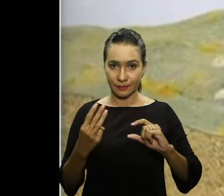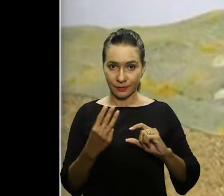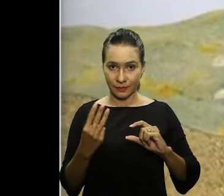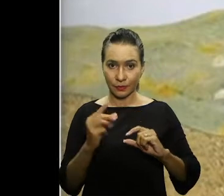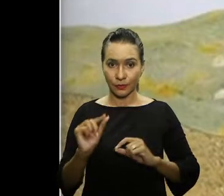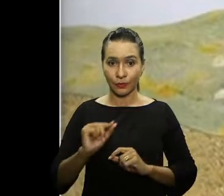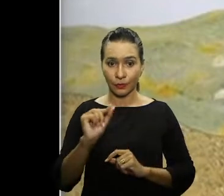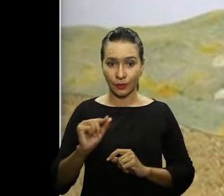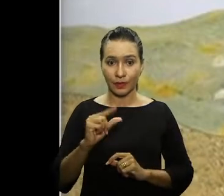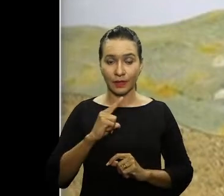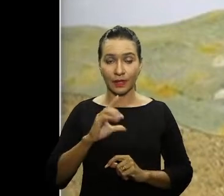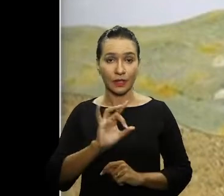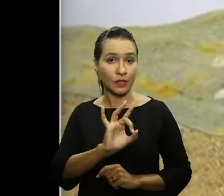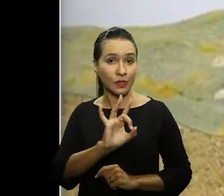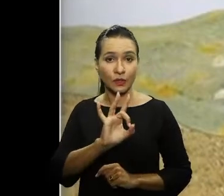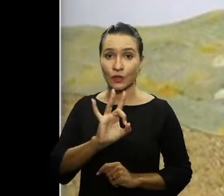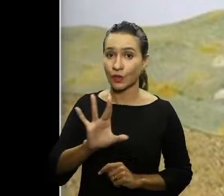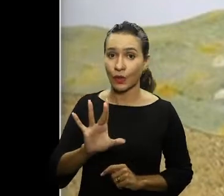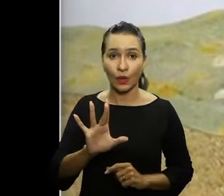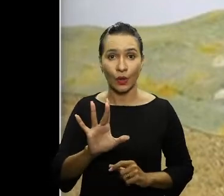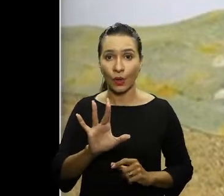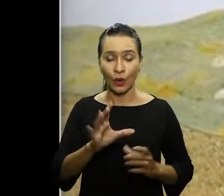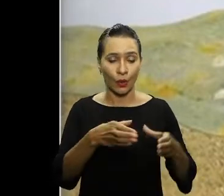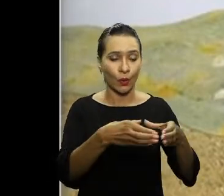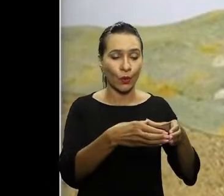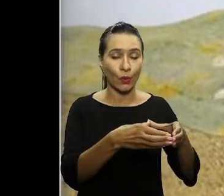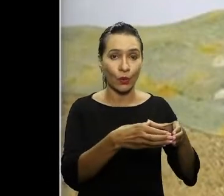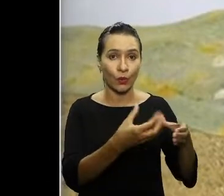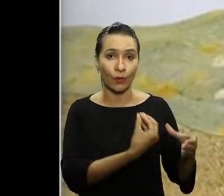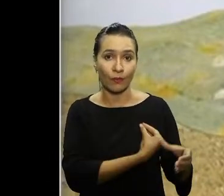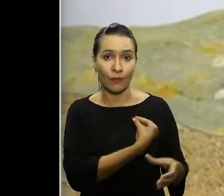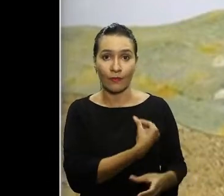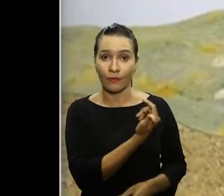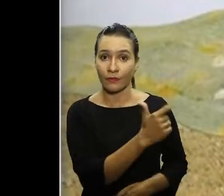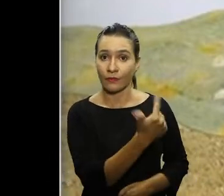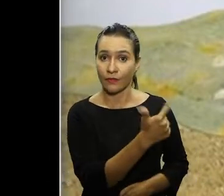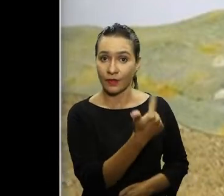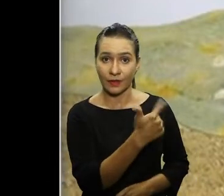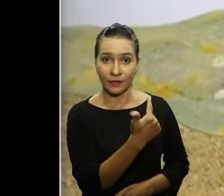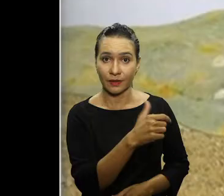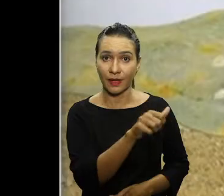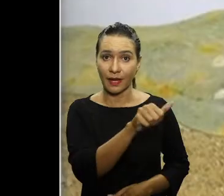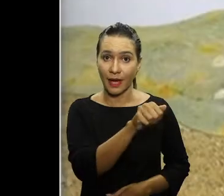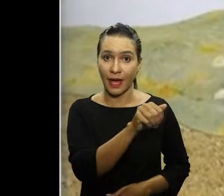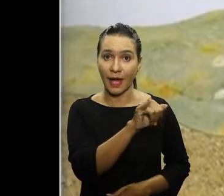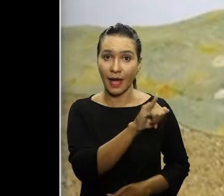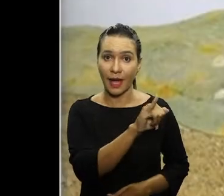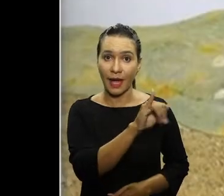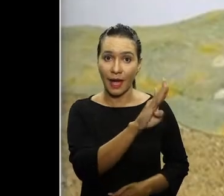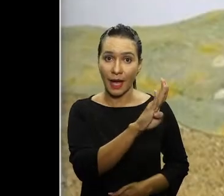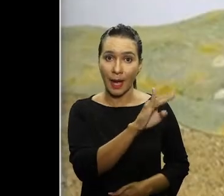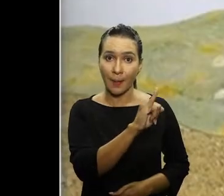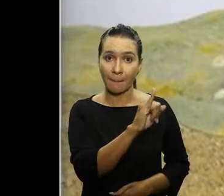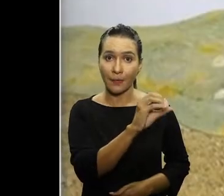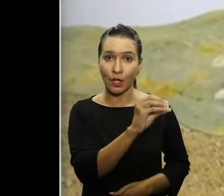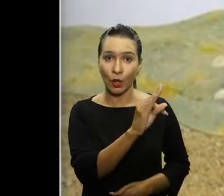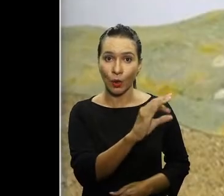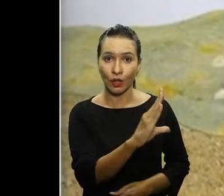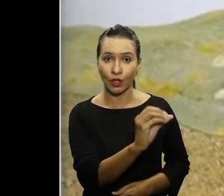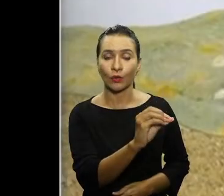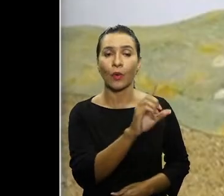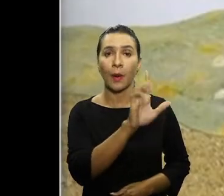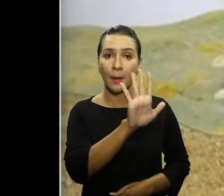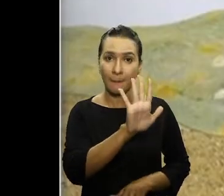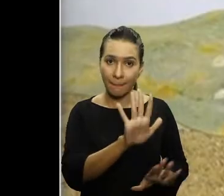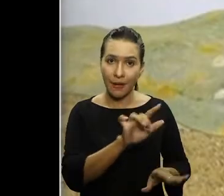temos somente os recursos que não são vivos, aqueles recursos abióticos, mas que são importantes para que